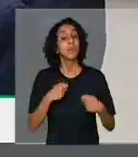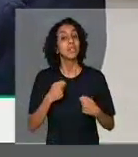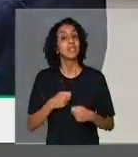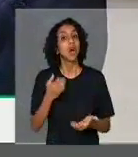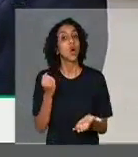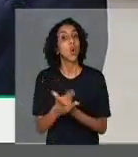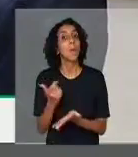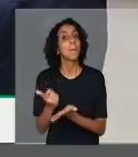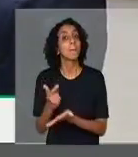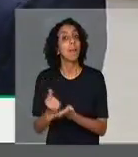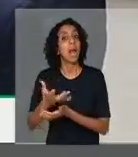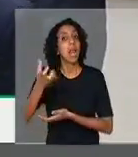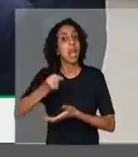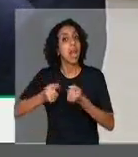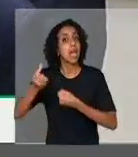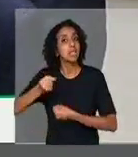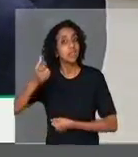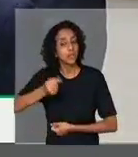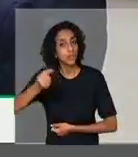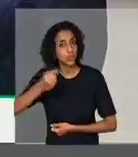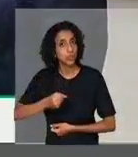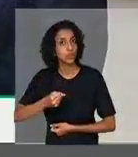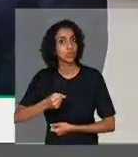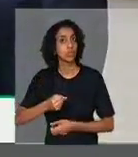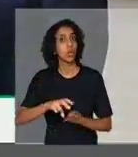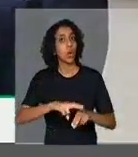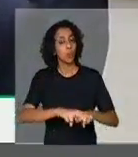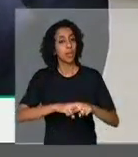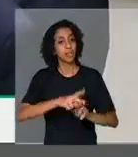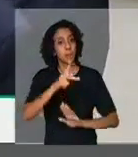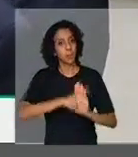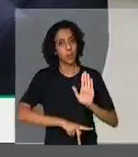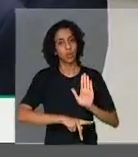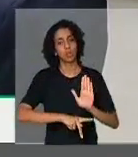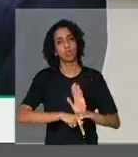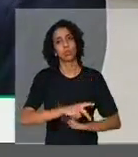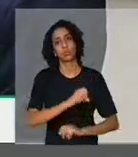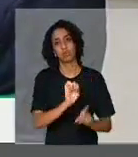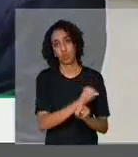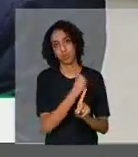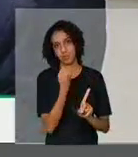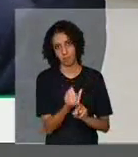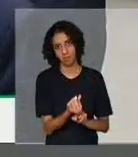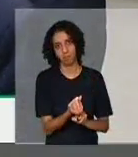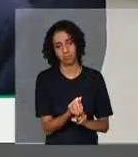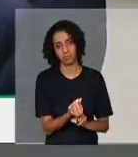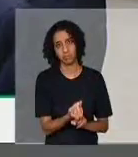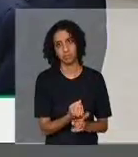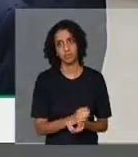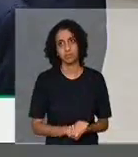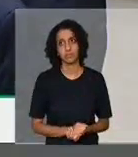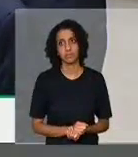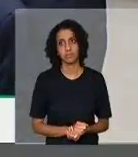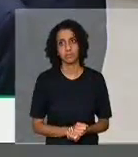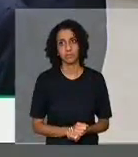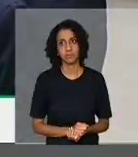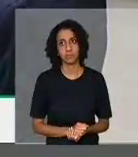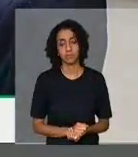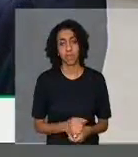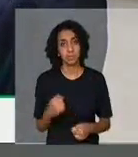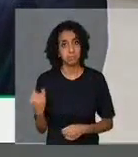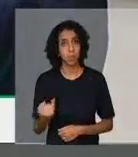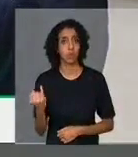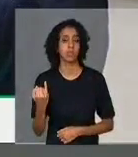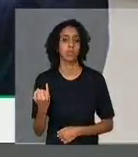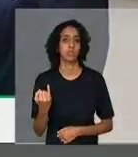os programas sociais, e isto é fundamental para que se possa então também imaginar alguma recuperação